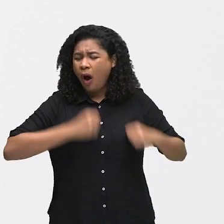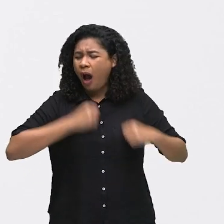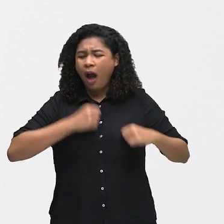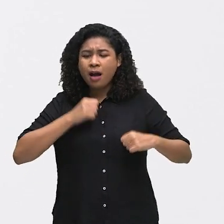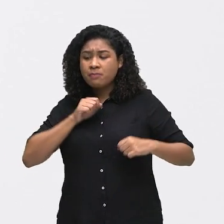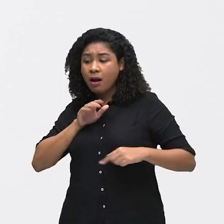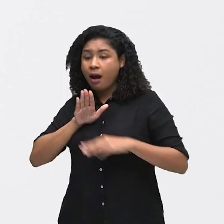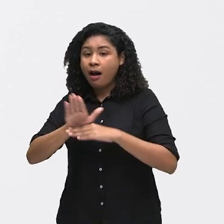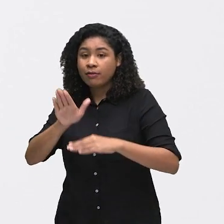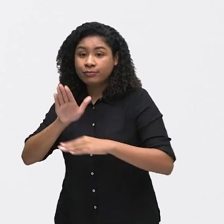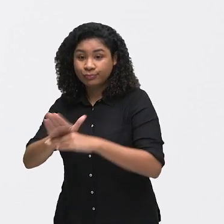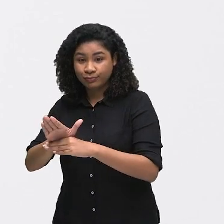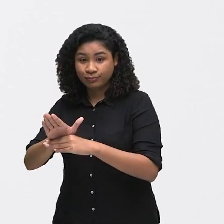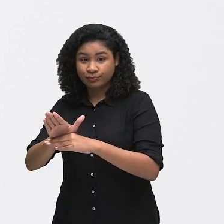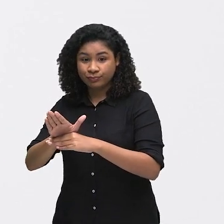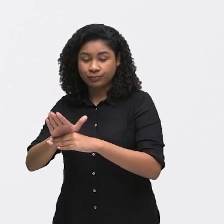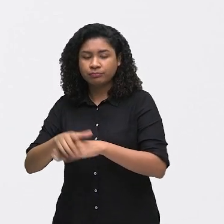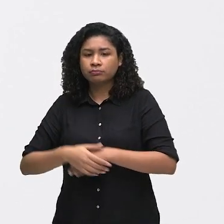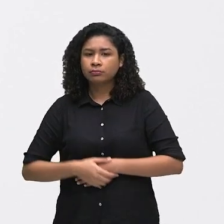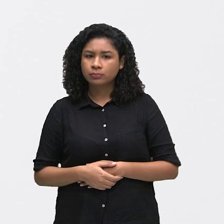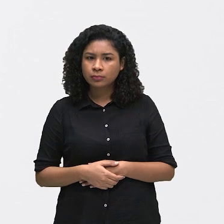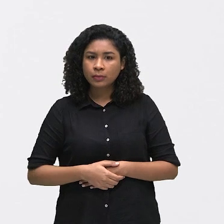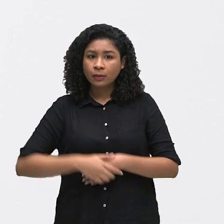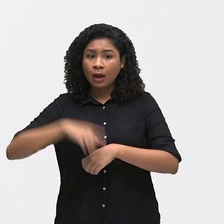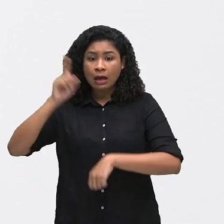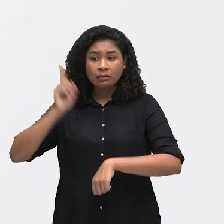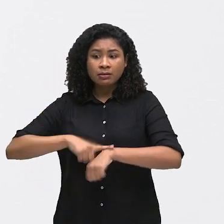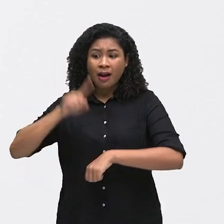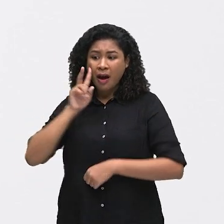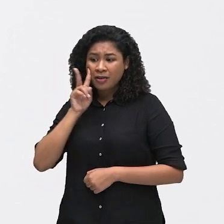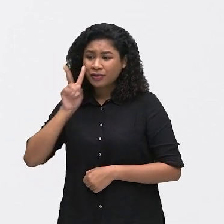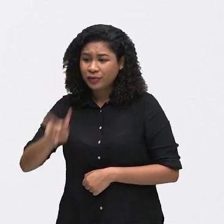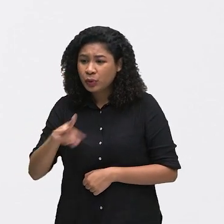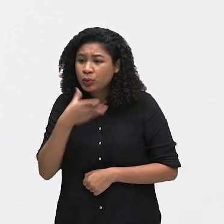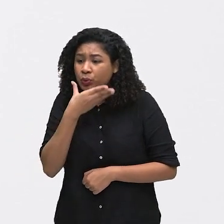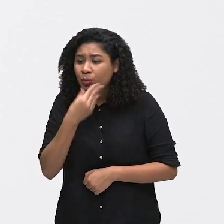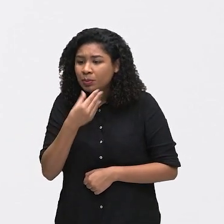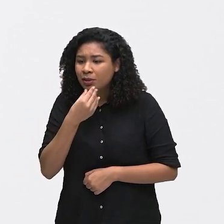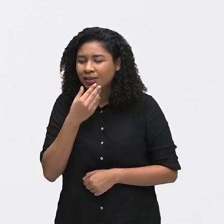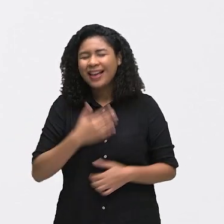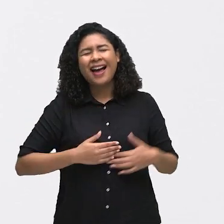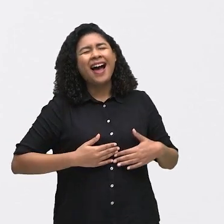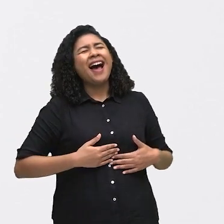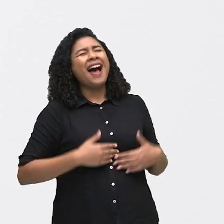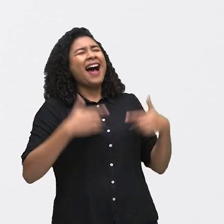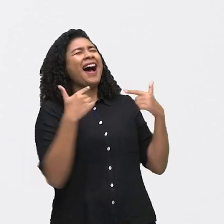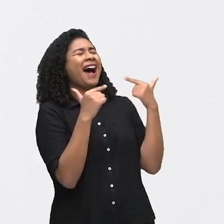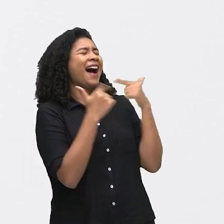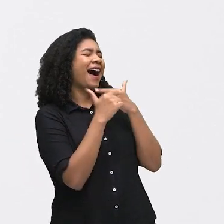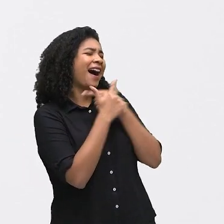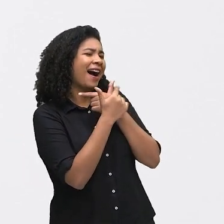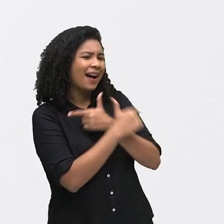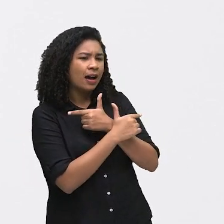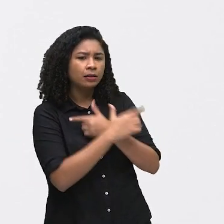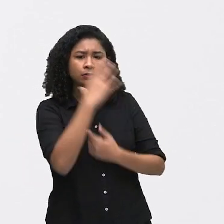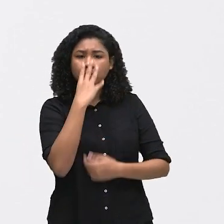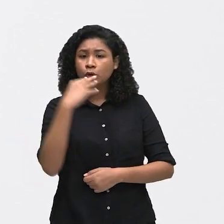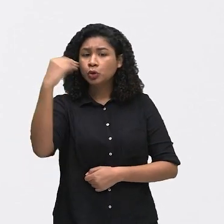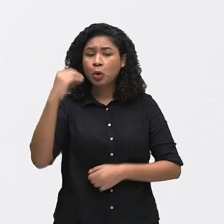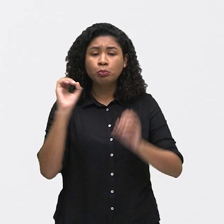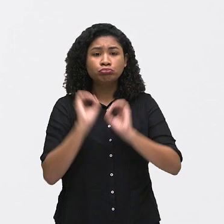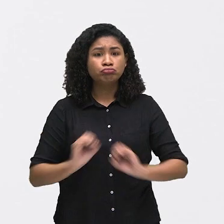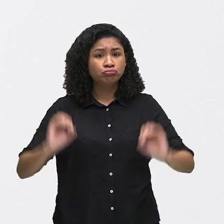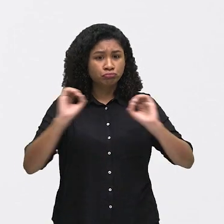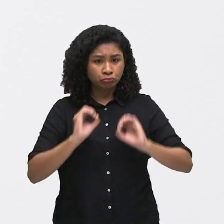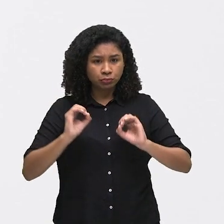menino. Mas encontraram-nos às gargalhadas. Não havia lobo nenhum. Ainda outra vez